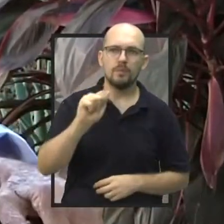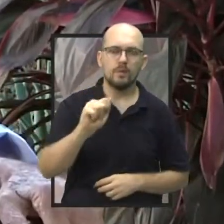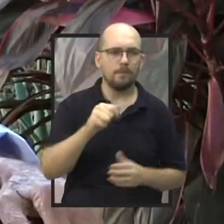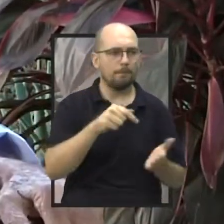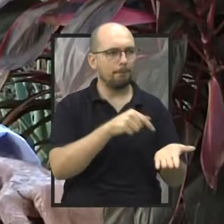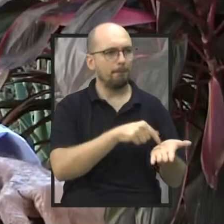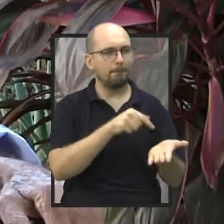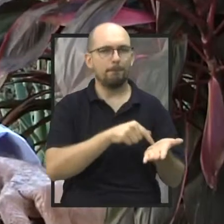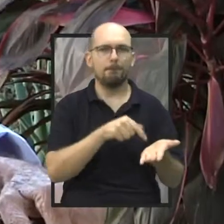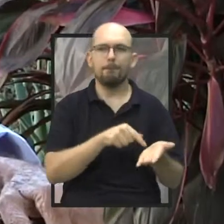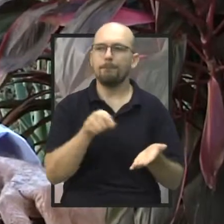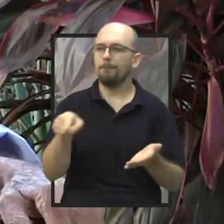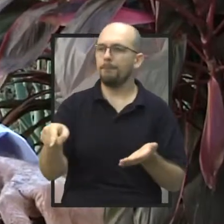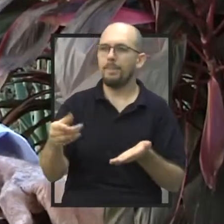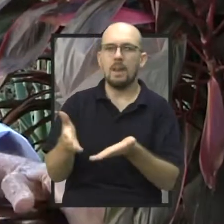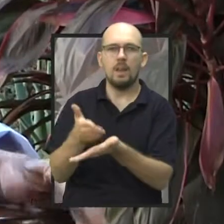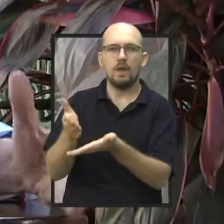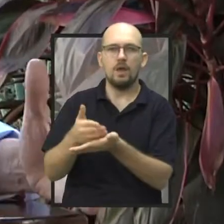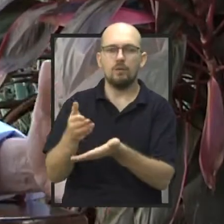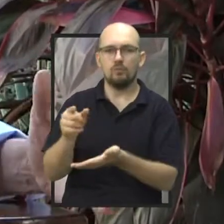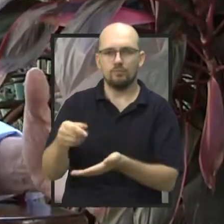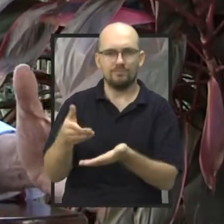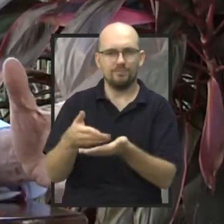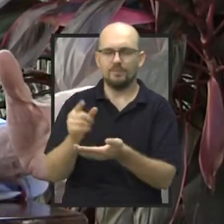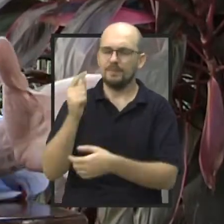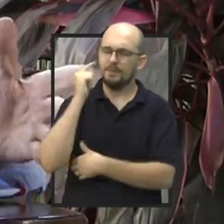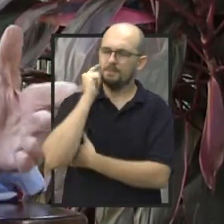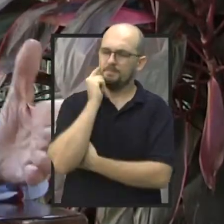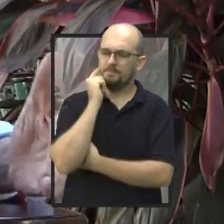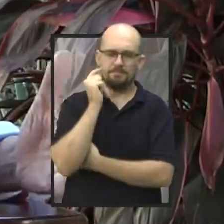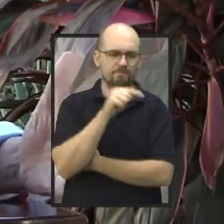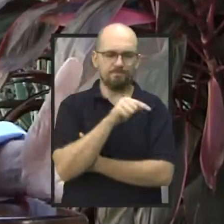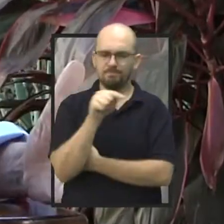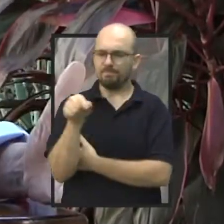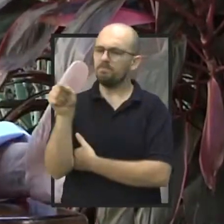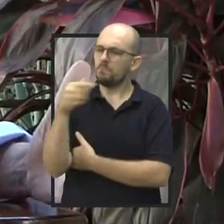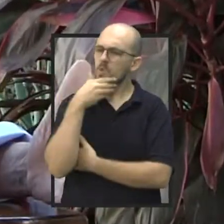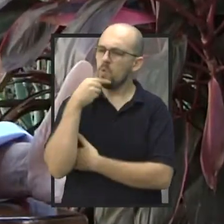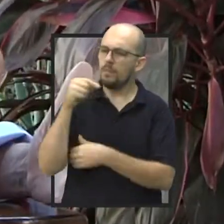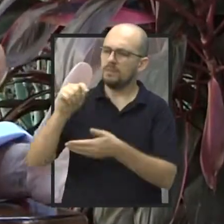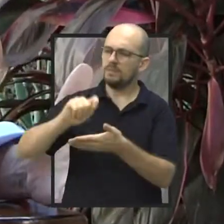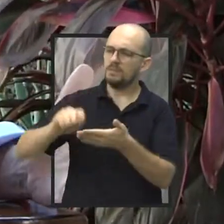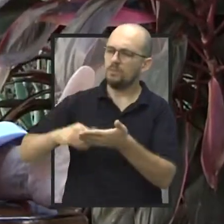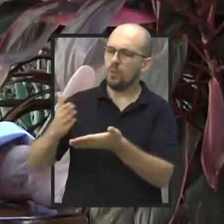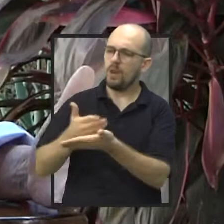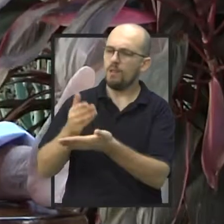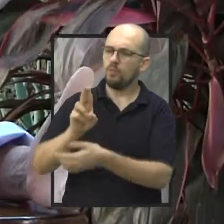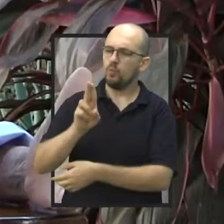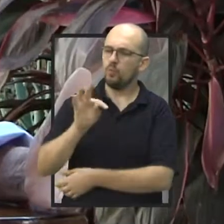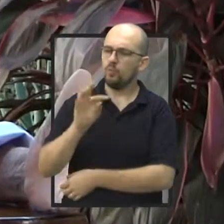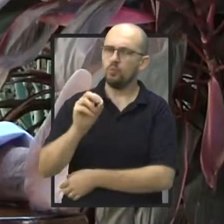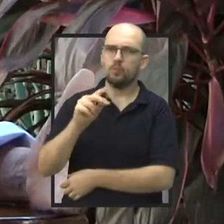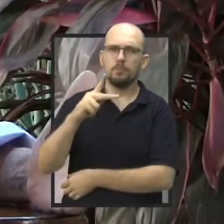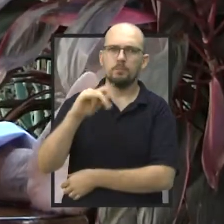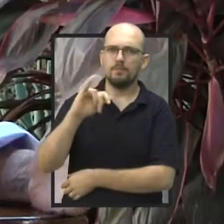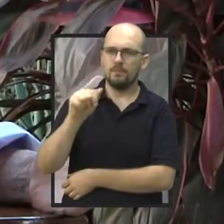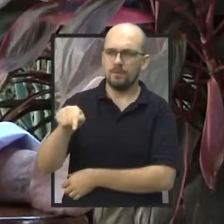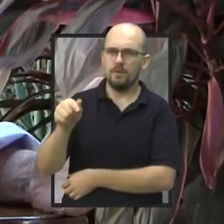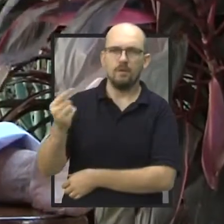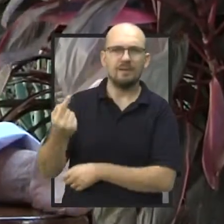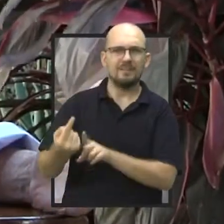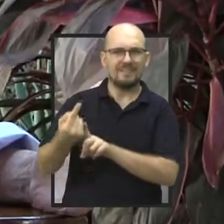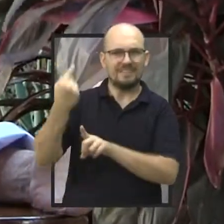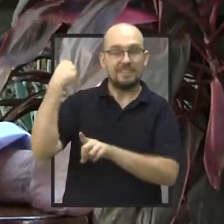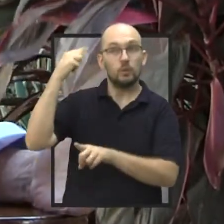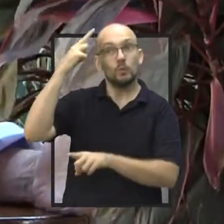escrita por Thomas Moros. E pensei comigo, ele escreveu naquela época por uma